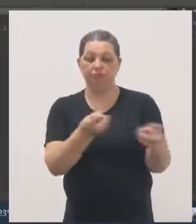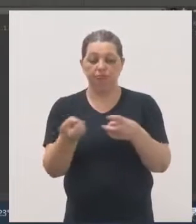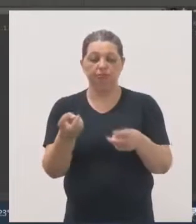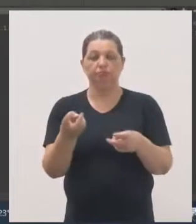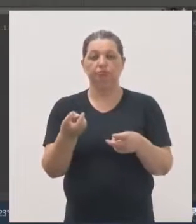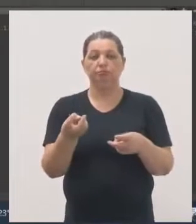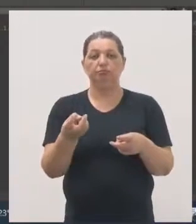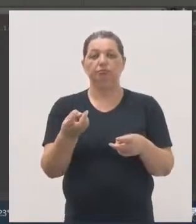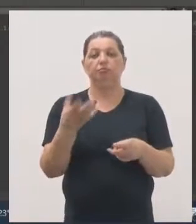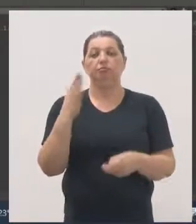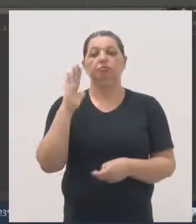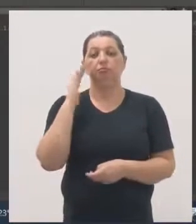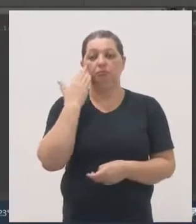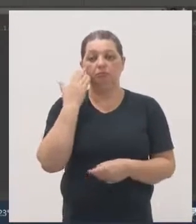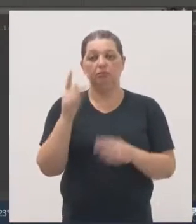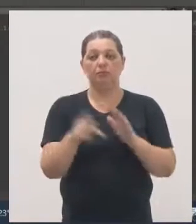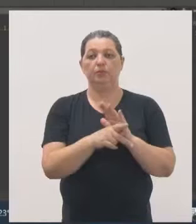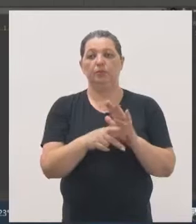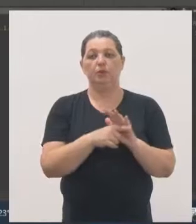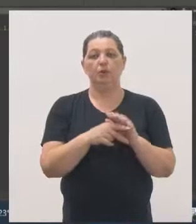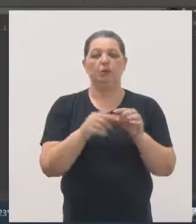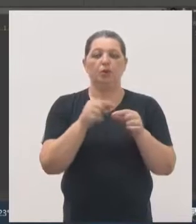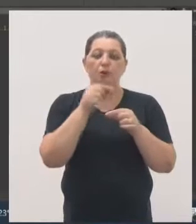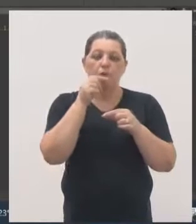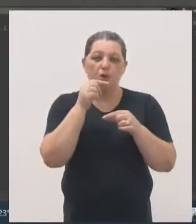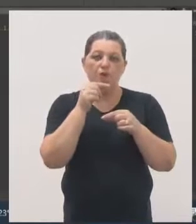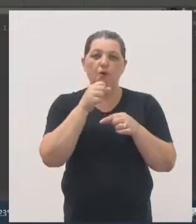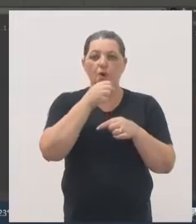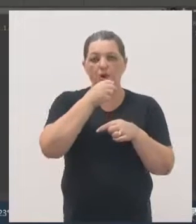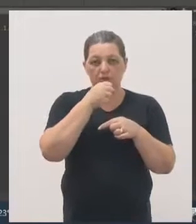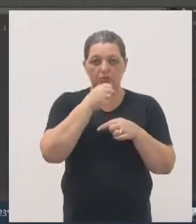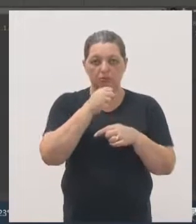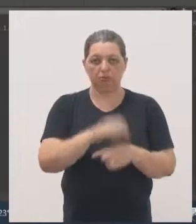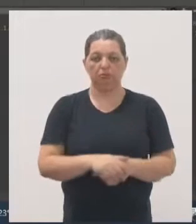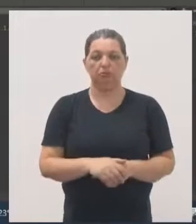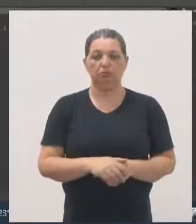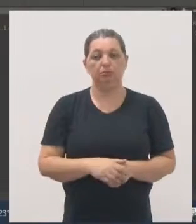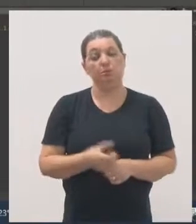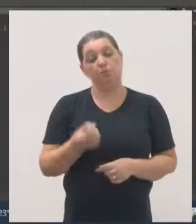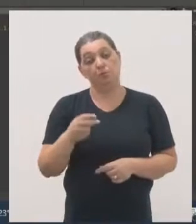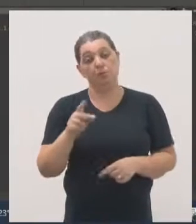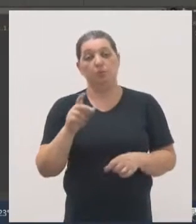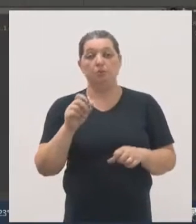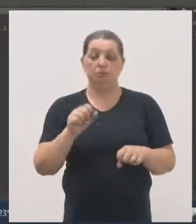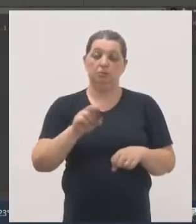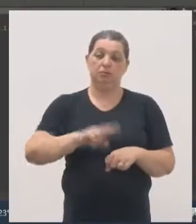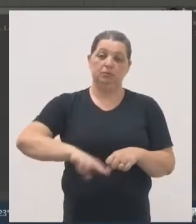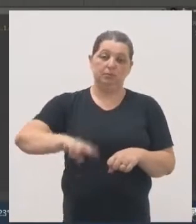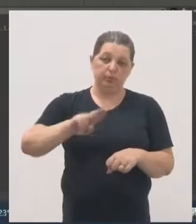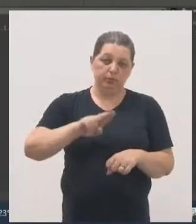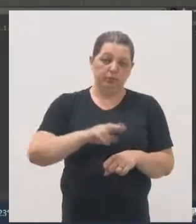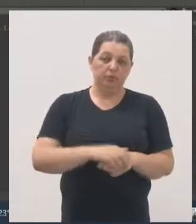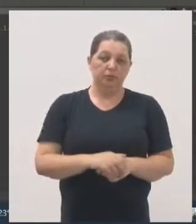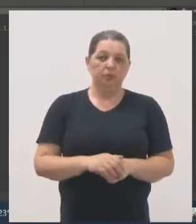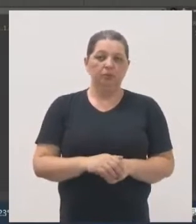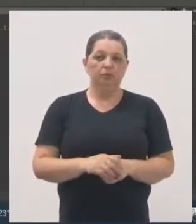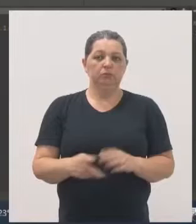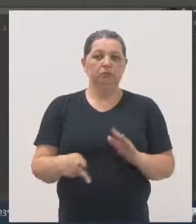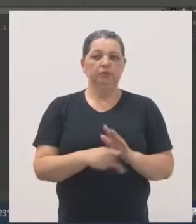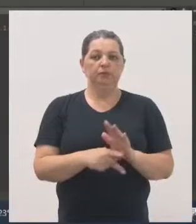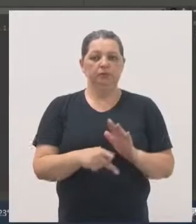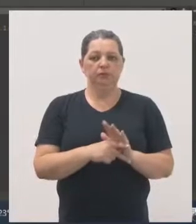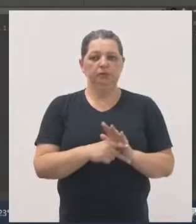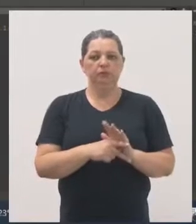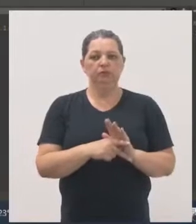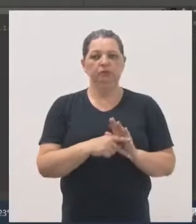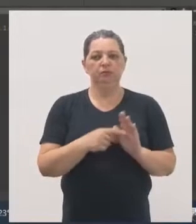né, do microfone que a gente está utilizando. Então, ou você pode estar usando a própria placa de